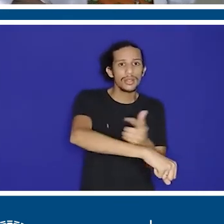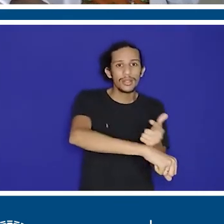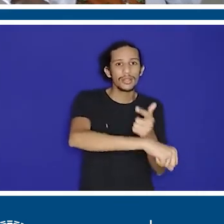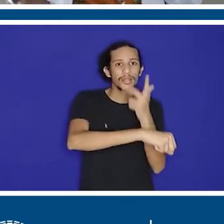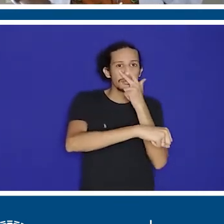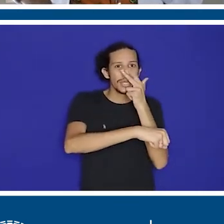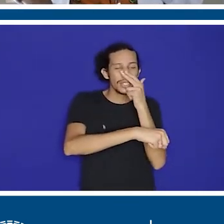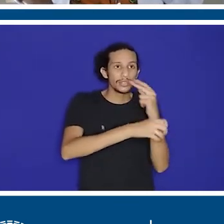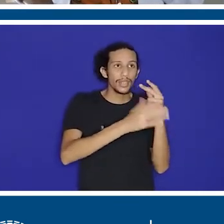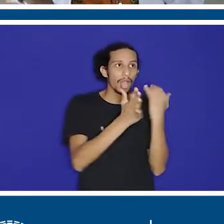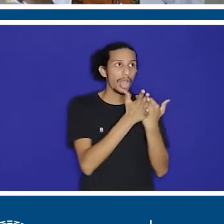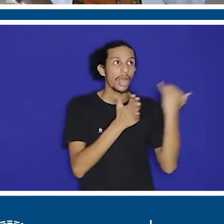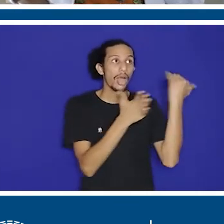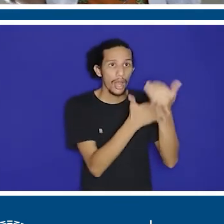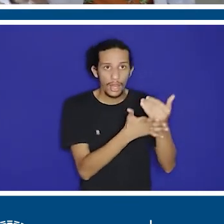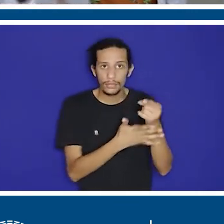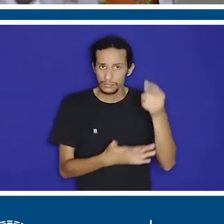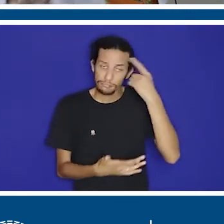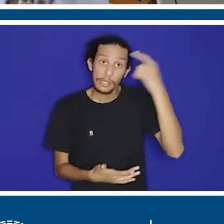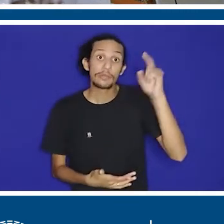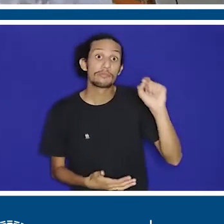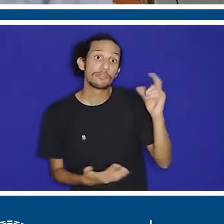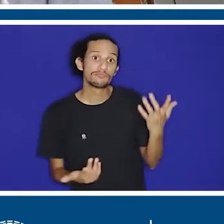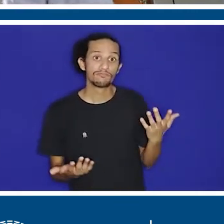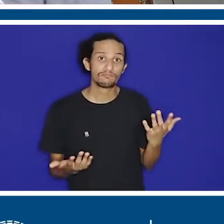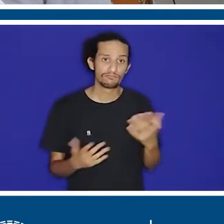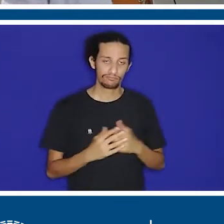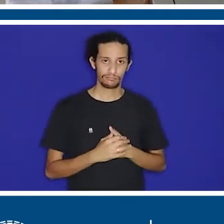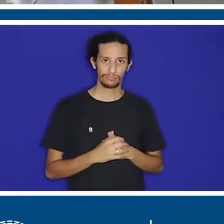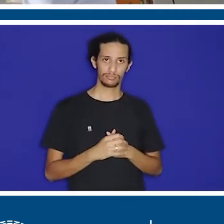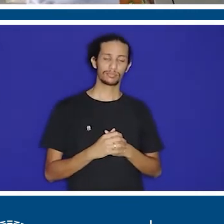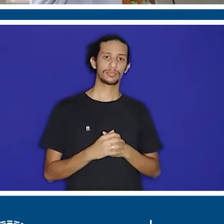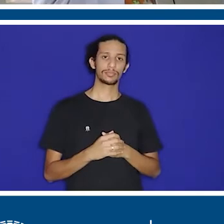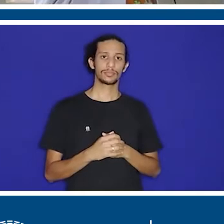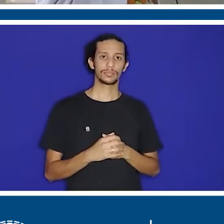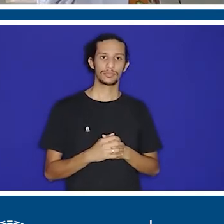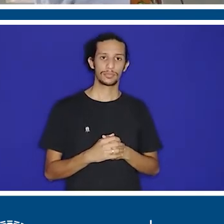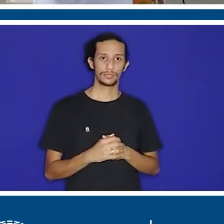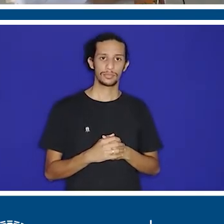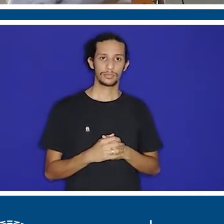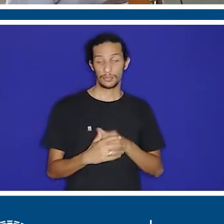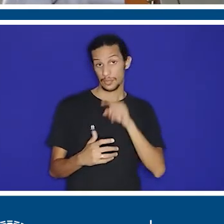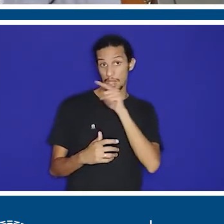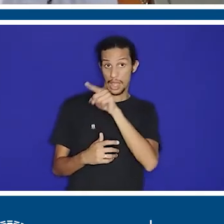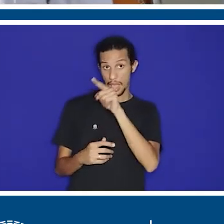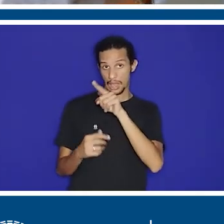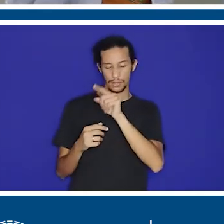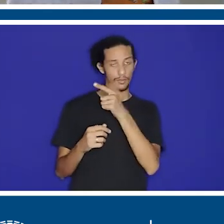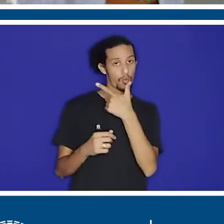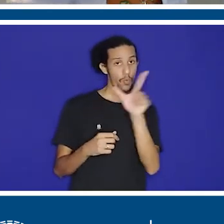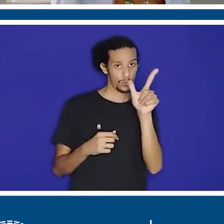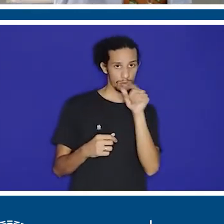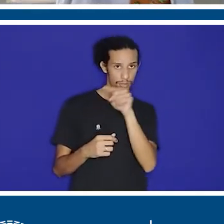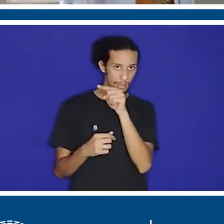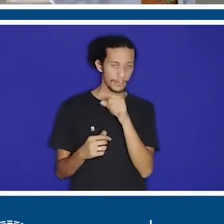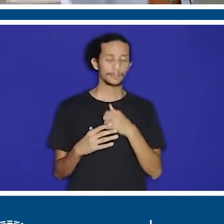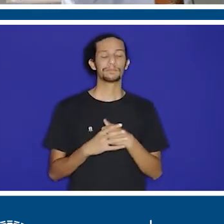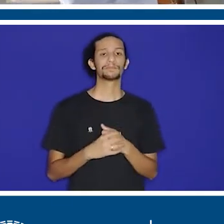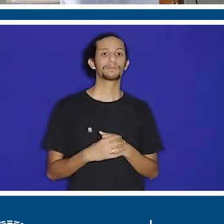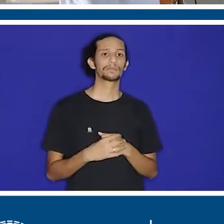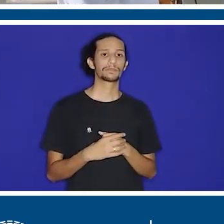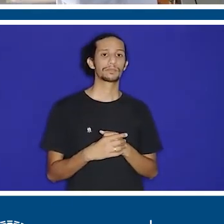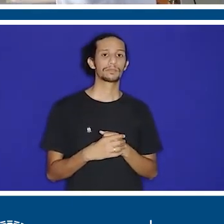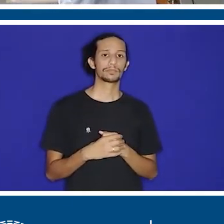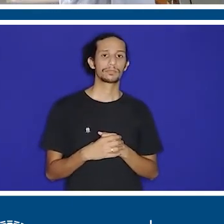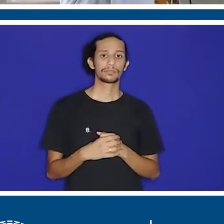comportamento obsessivo compulsivo? Bom. Aquela amiga ali, né? Está